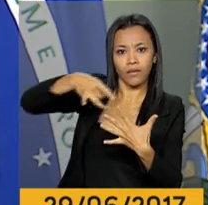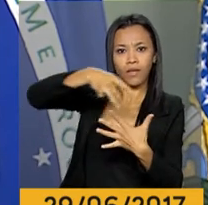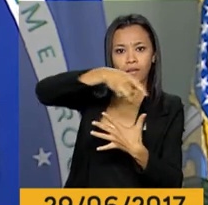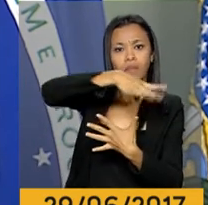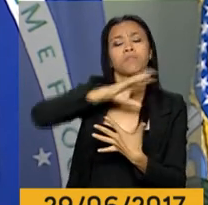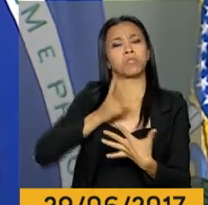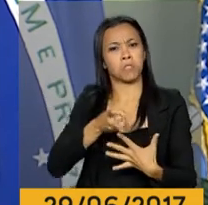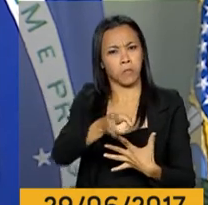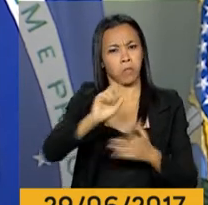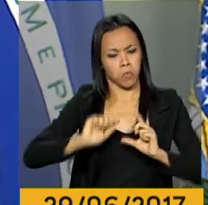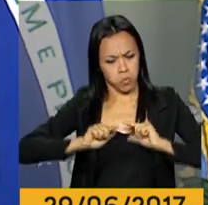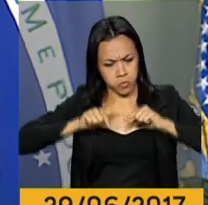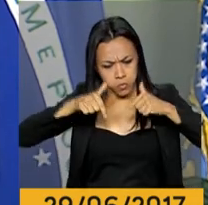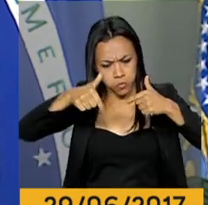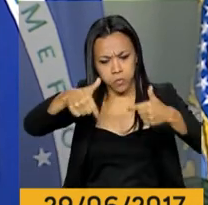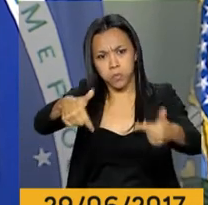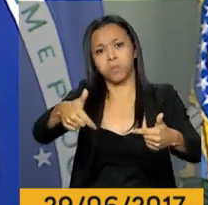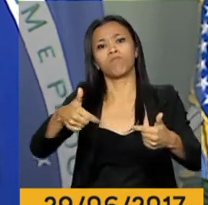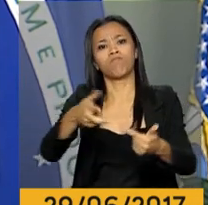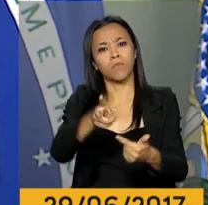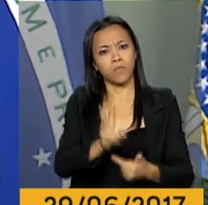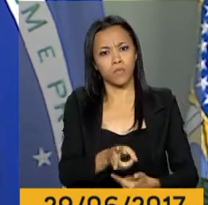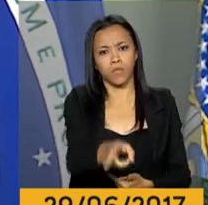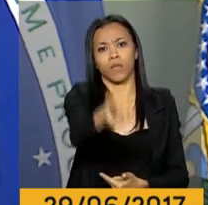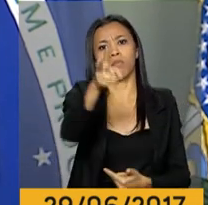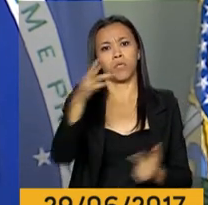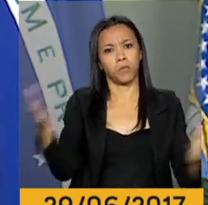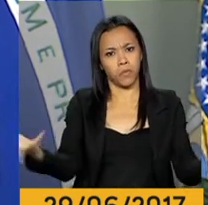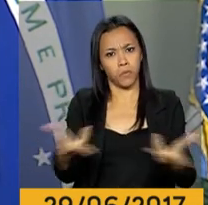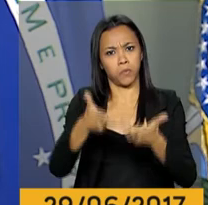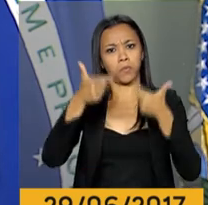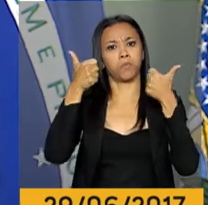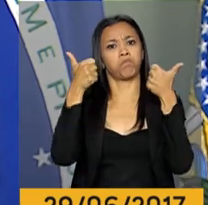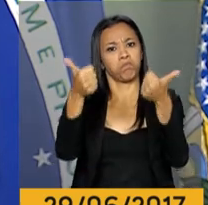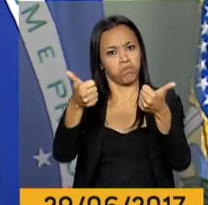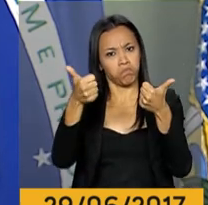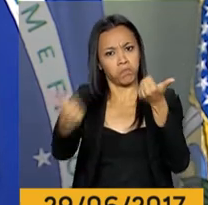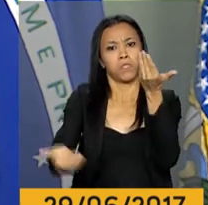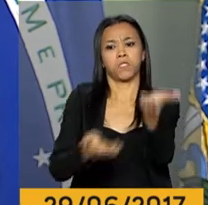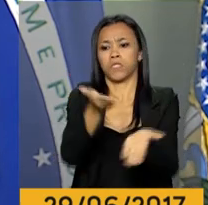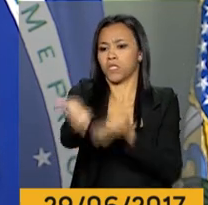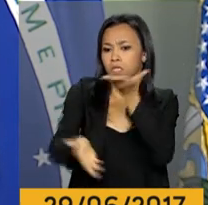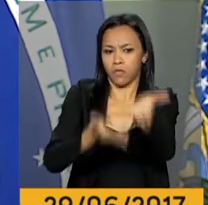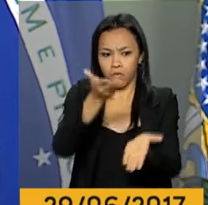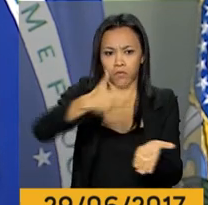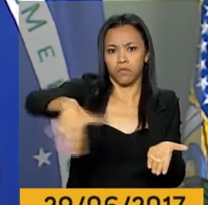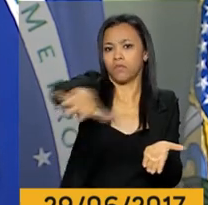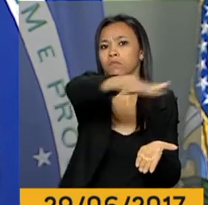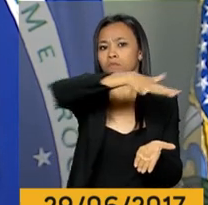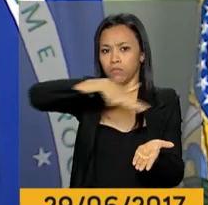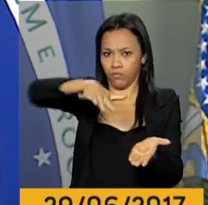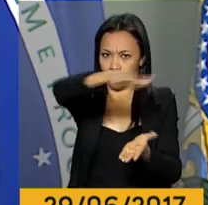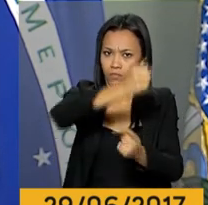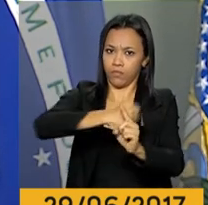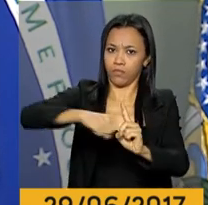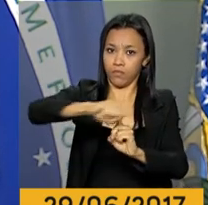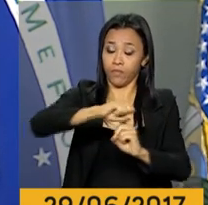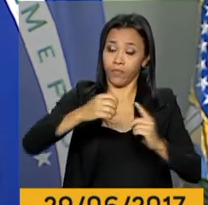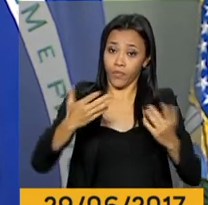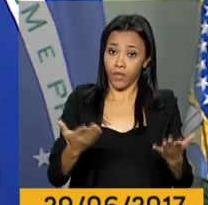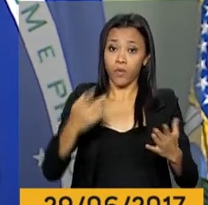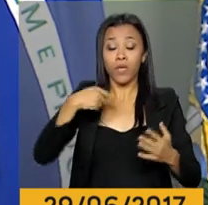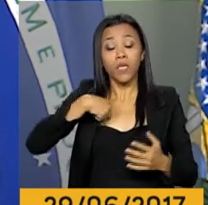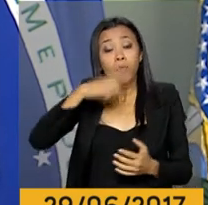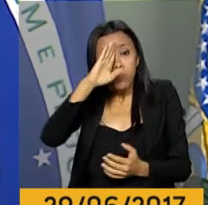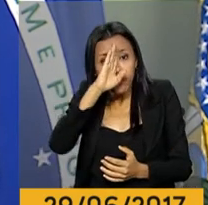efetiva muito presente e muito eficiente para o setor público a idéia principal